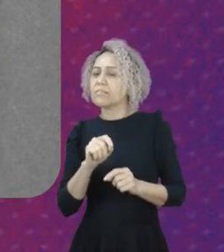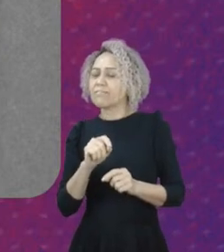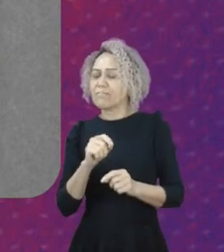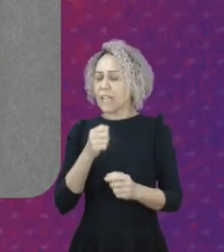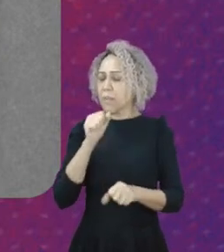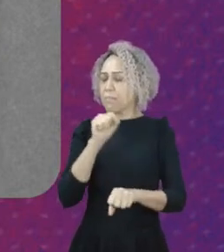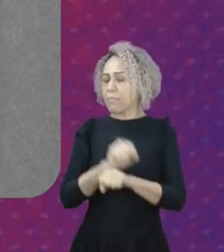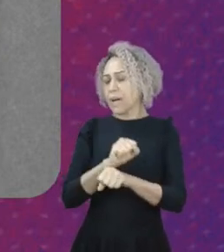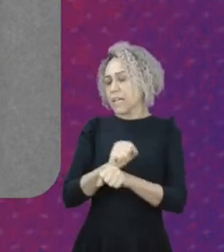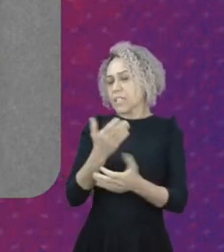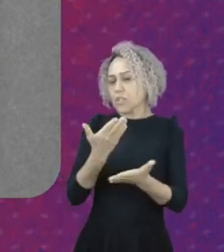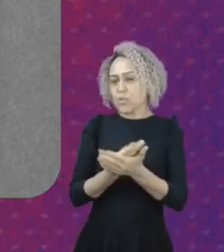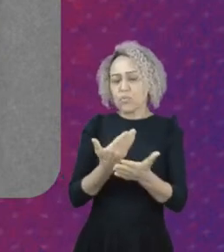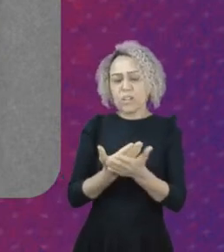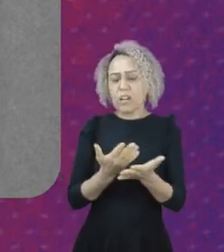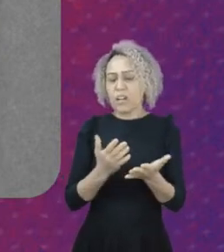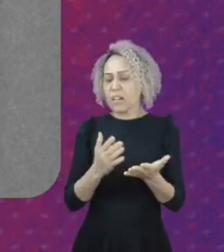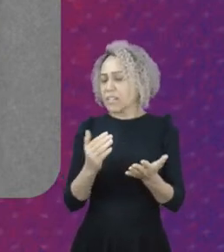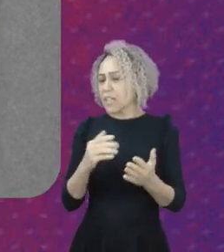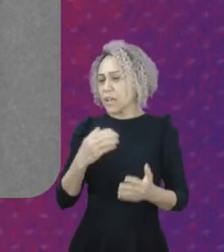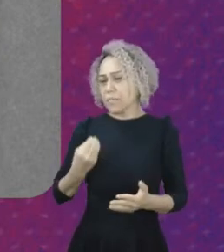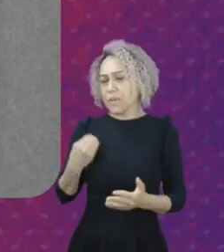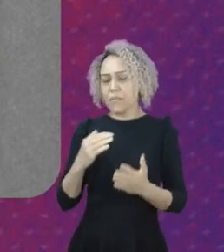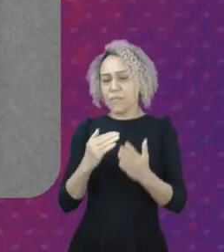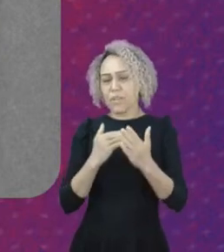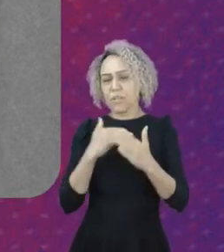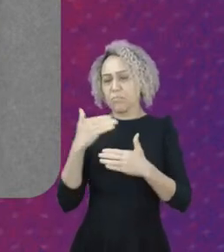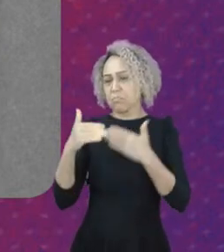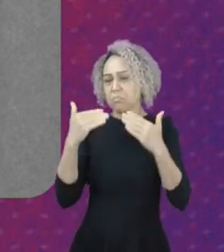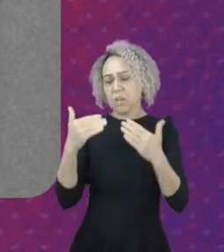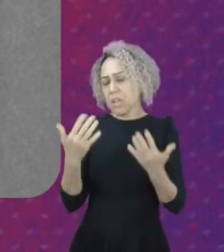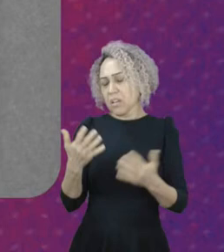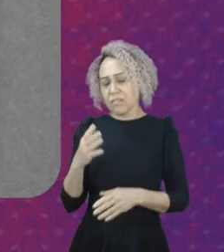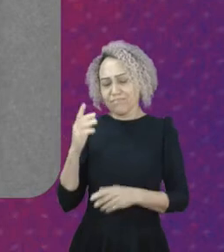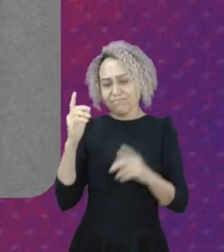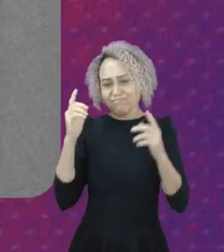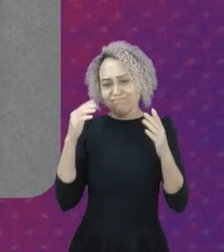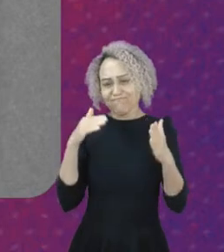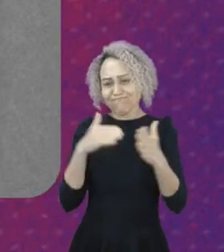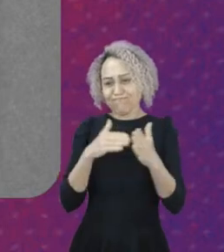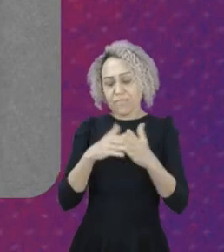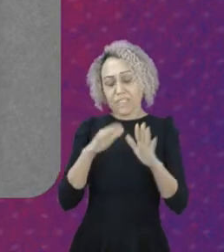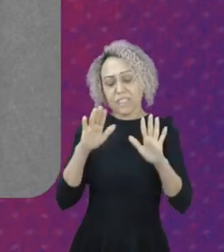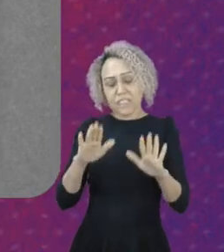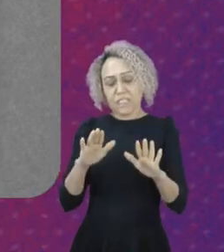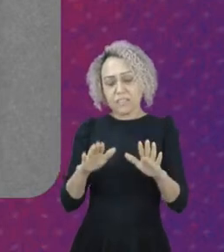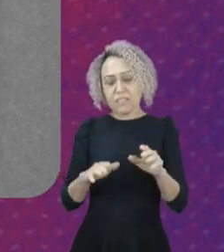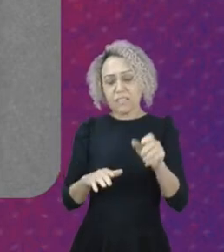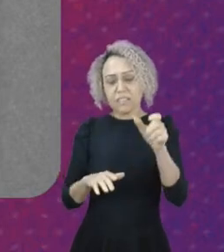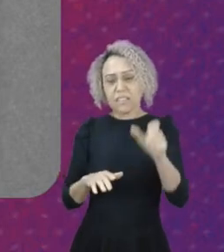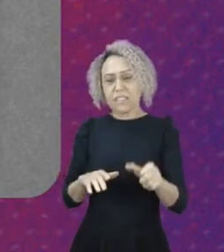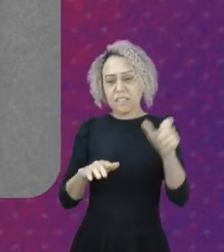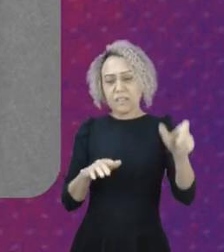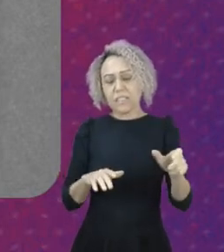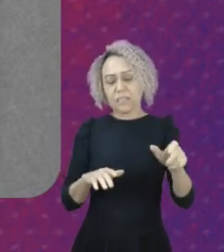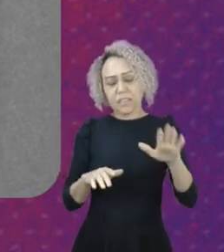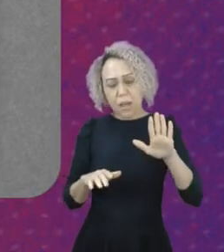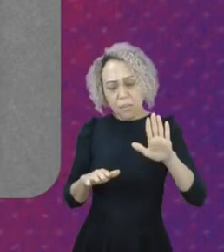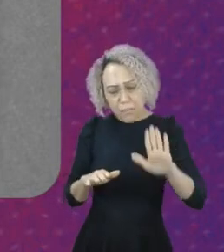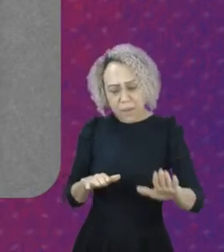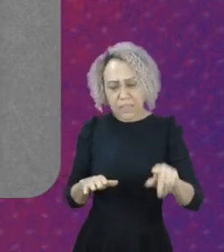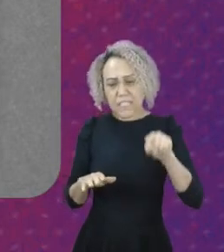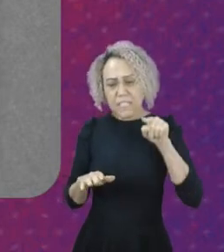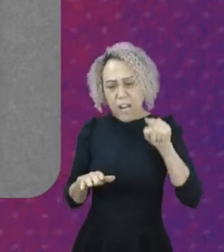casa própria, de dar melhores condições aos seus filhos, e aí isso faz com que ela permaneça na periferia onde ela